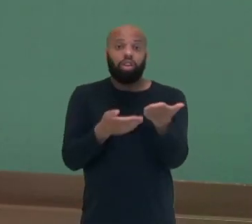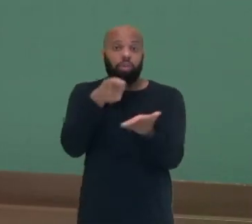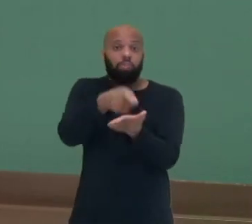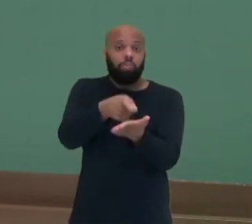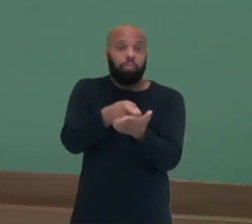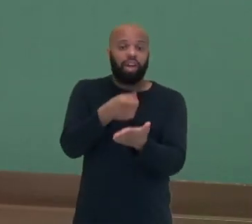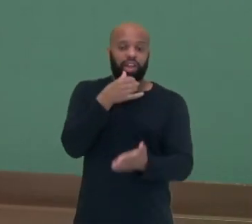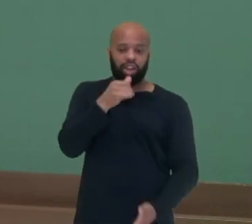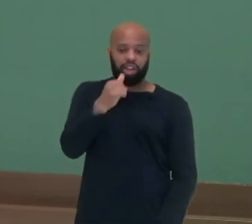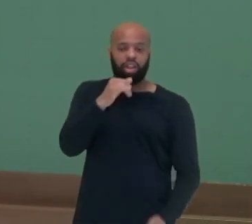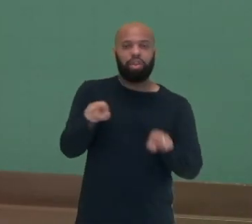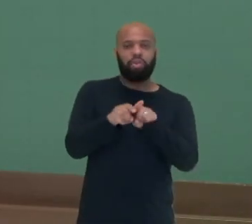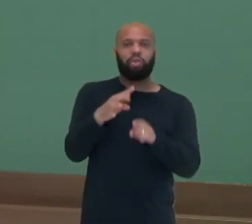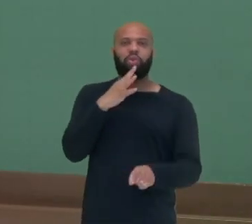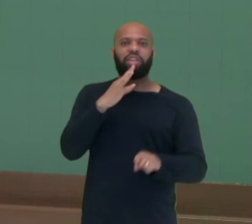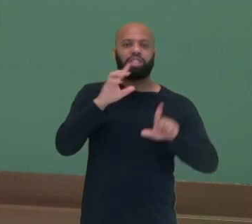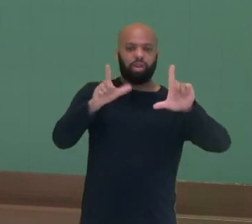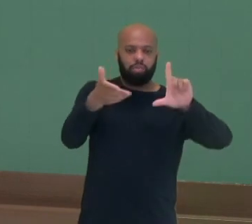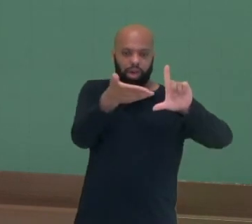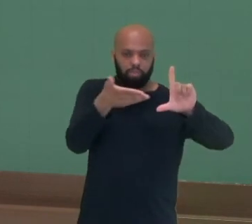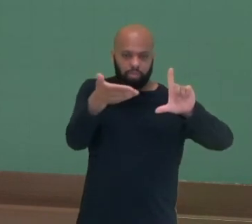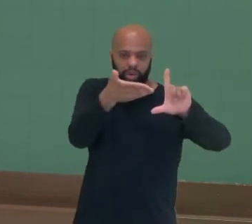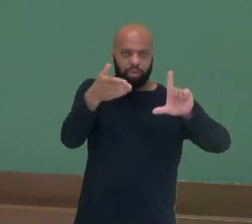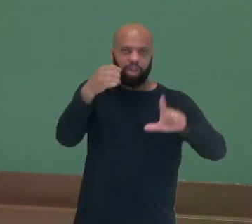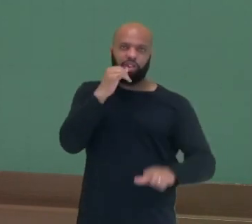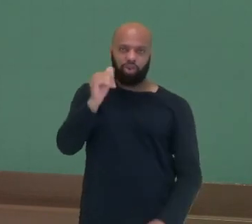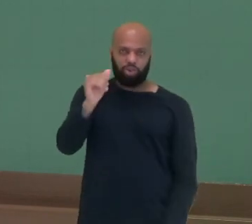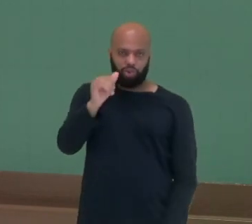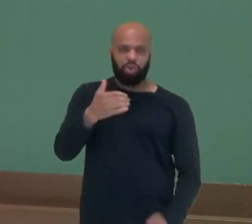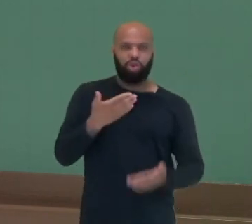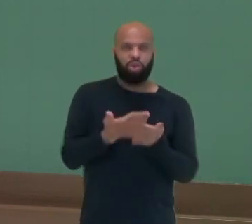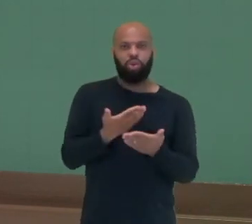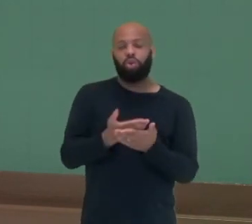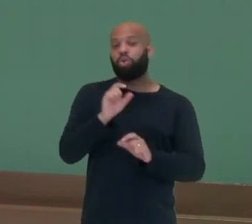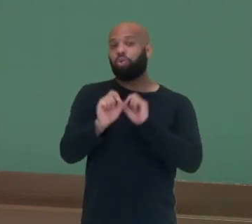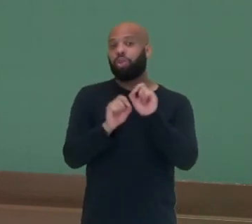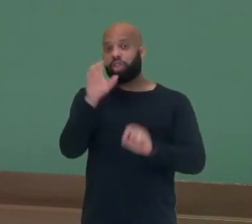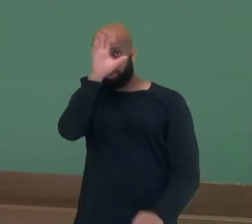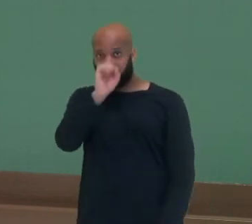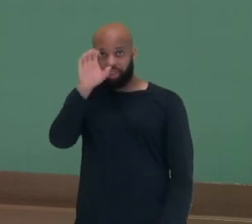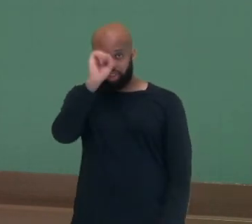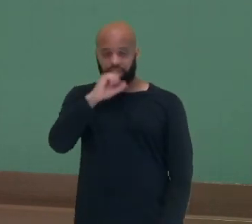também conhecemos o relógio de luz. Nessa aula, nós falamos